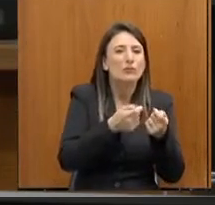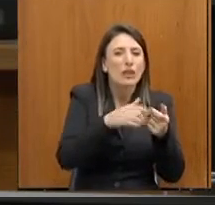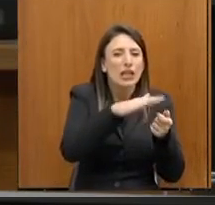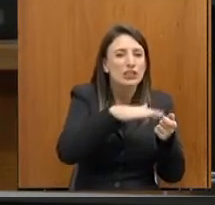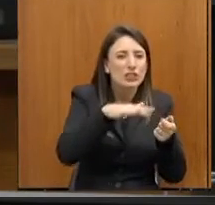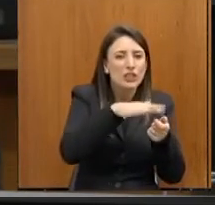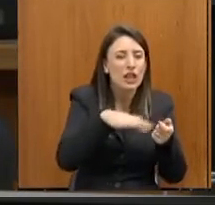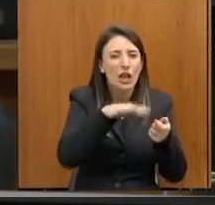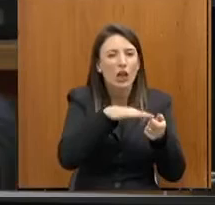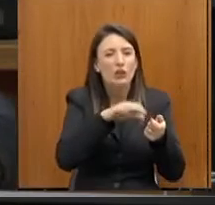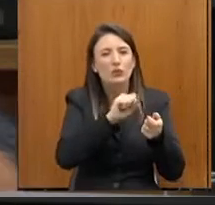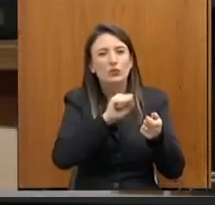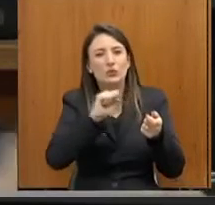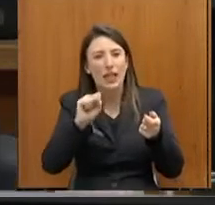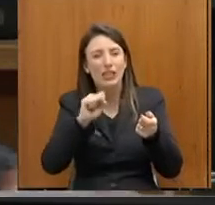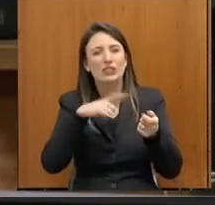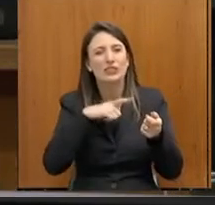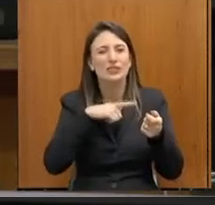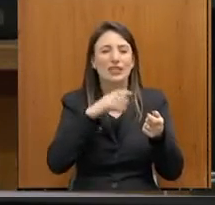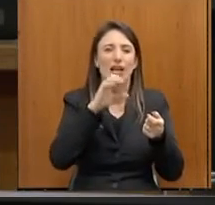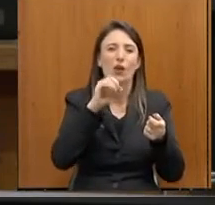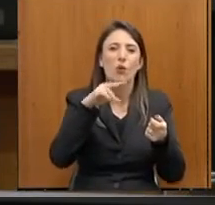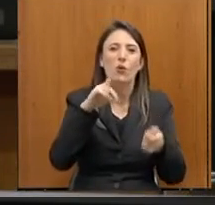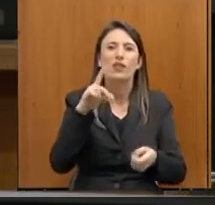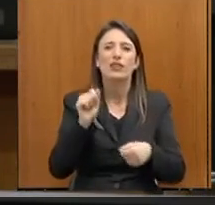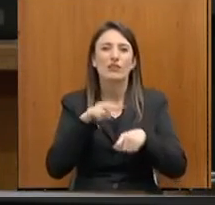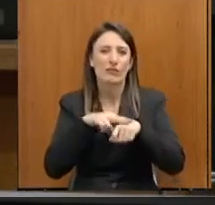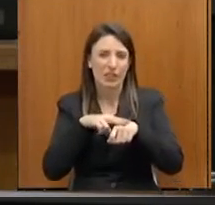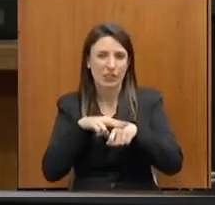com a Onda Verde e